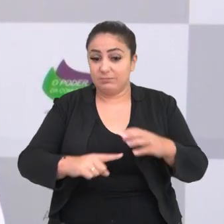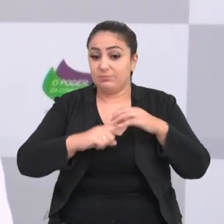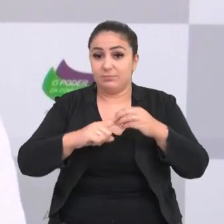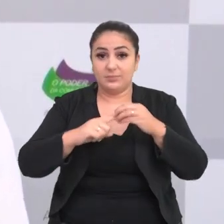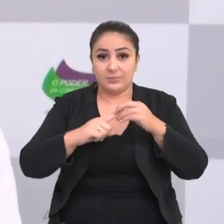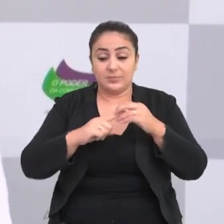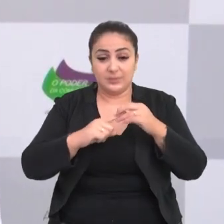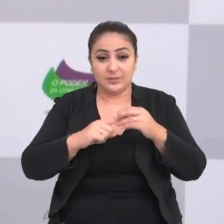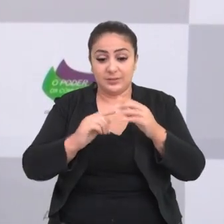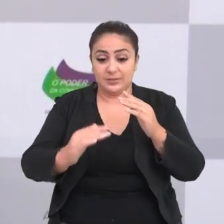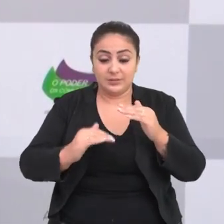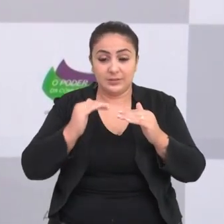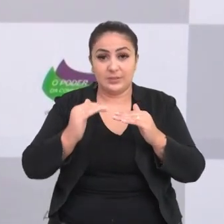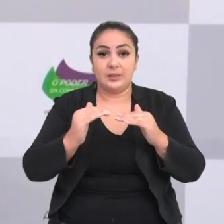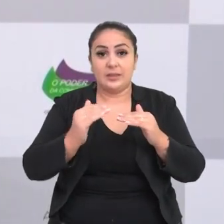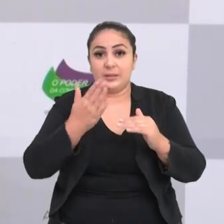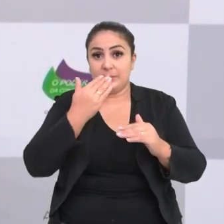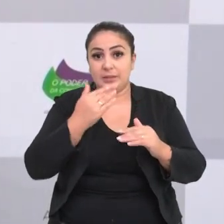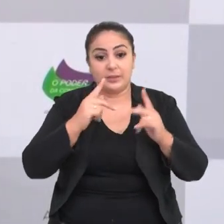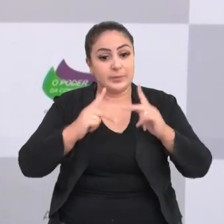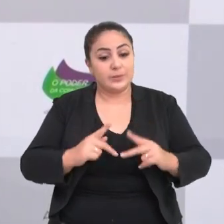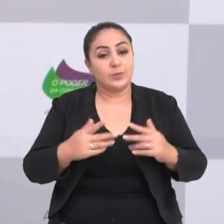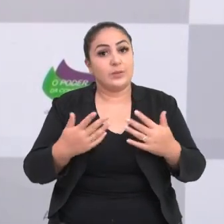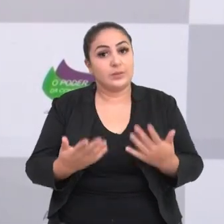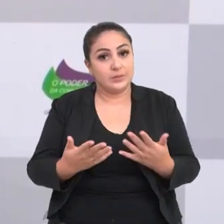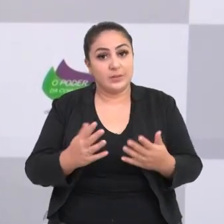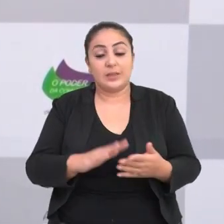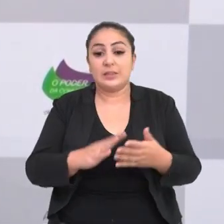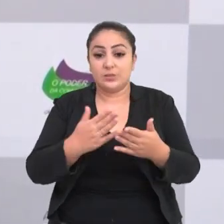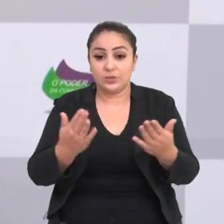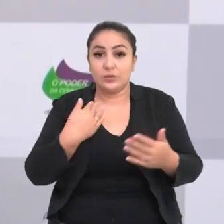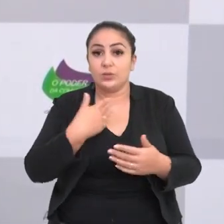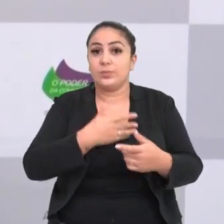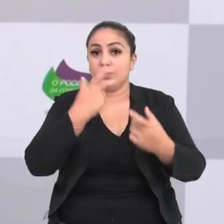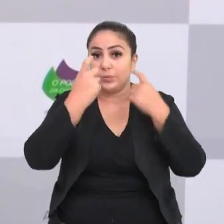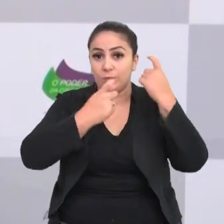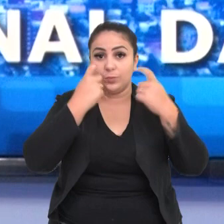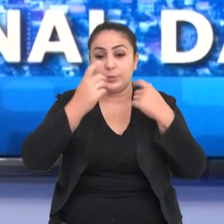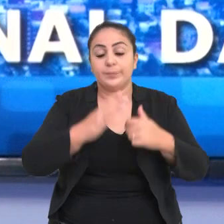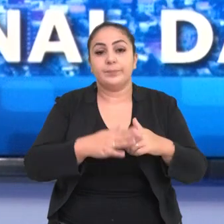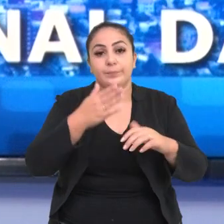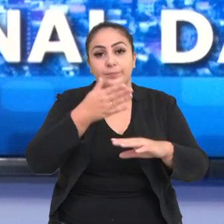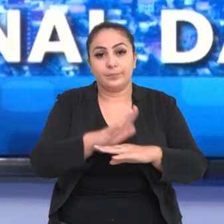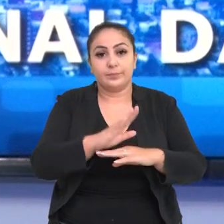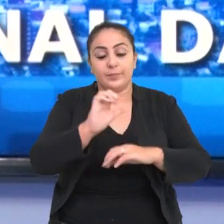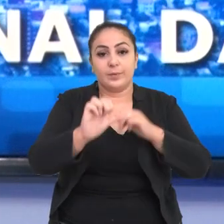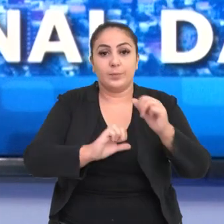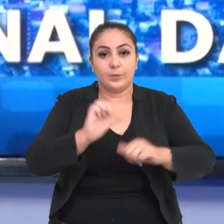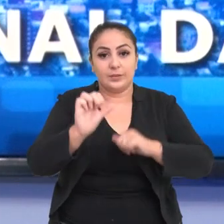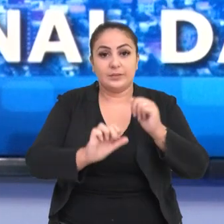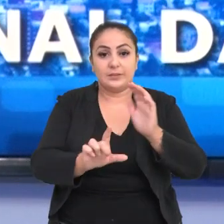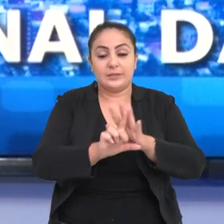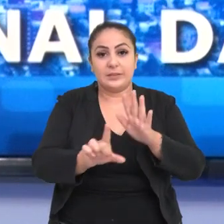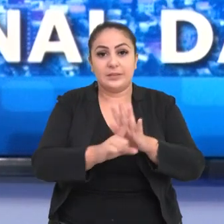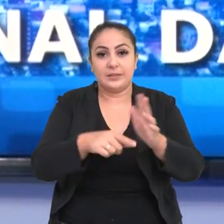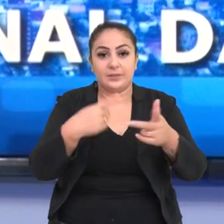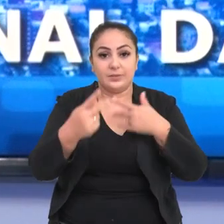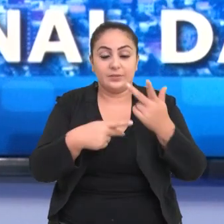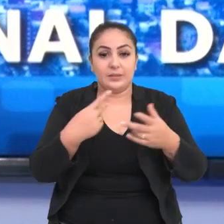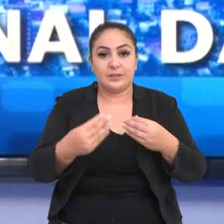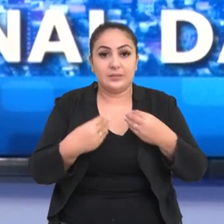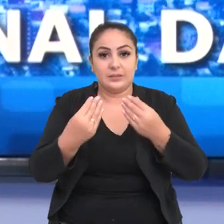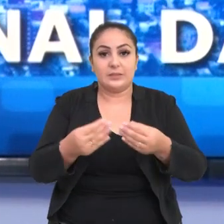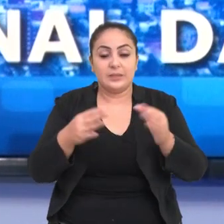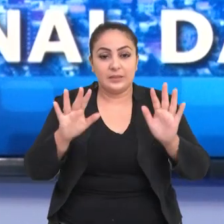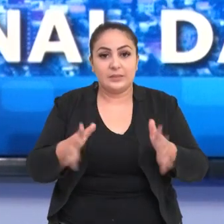não priorizam a soberania alimentar da sua gente, é isso que nos preocupa. Aprovada a alteração de lei referente